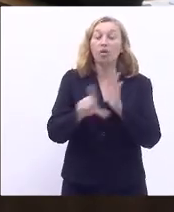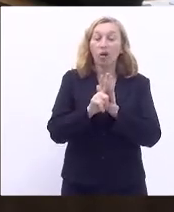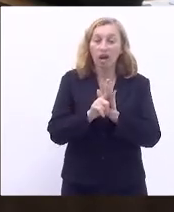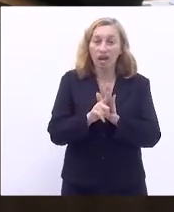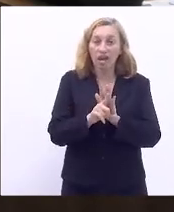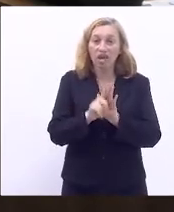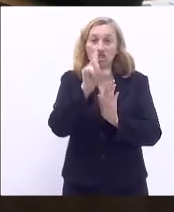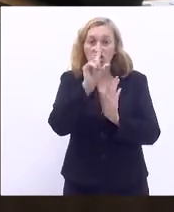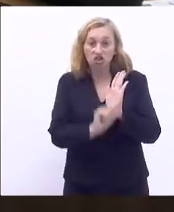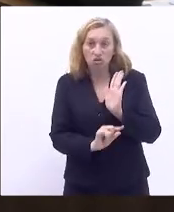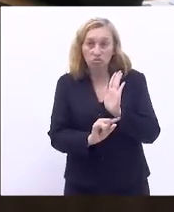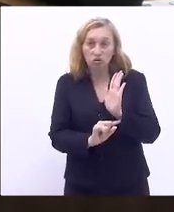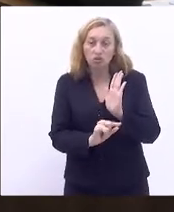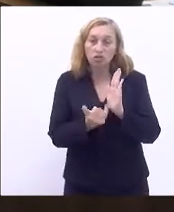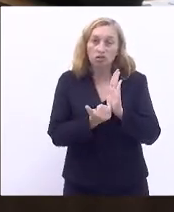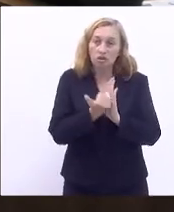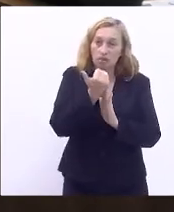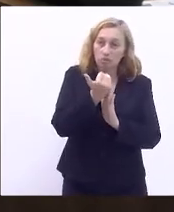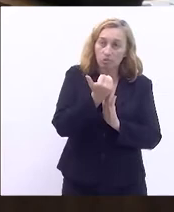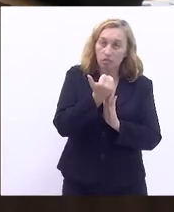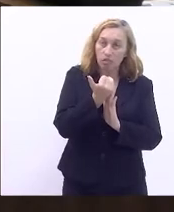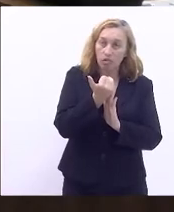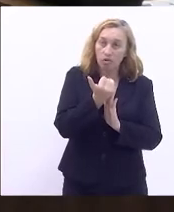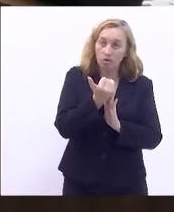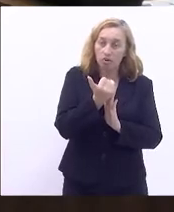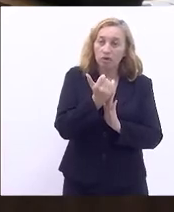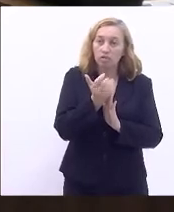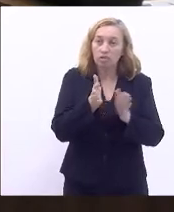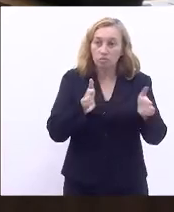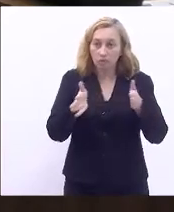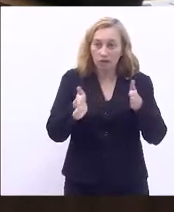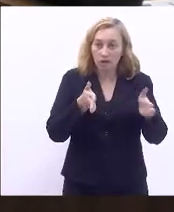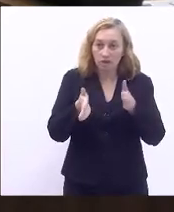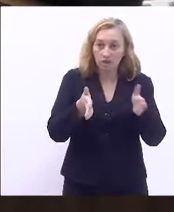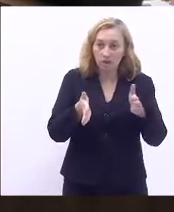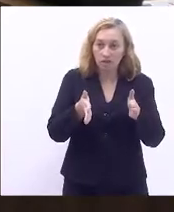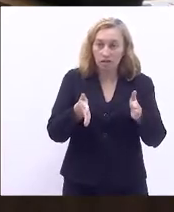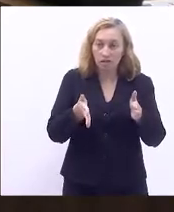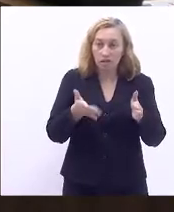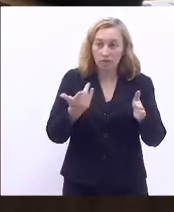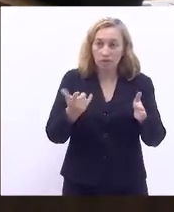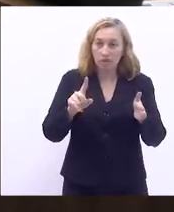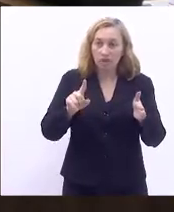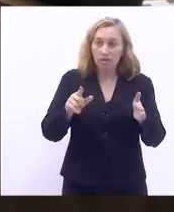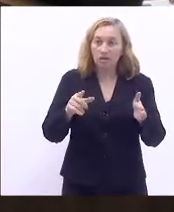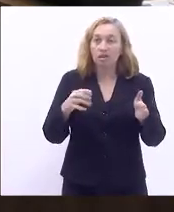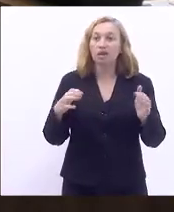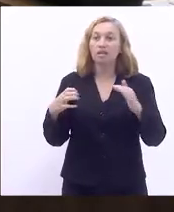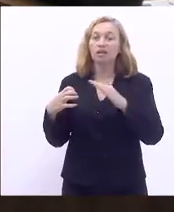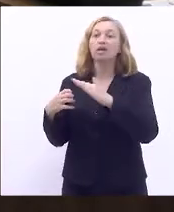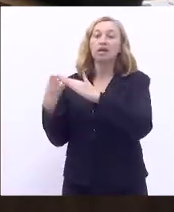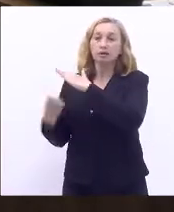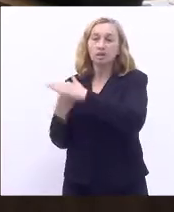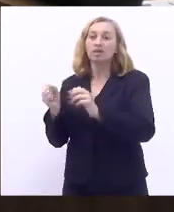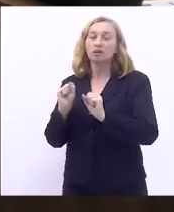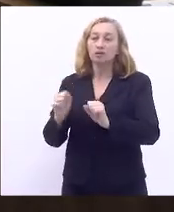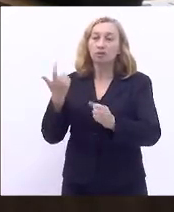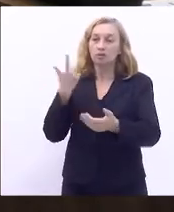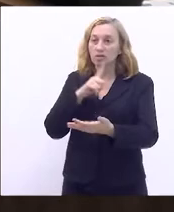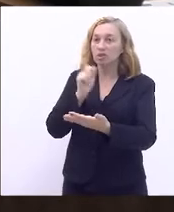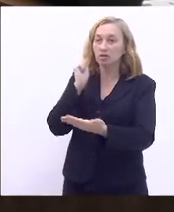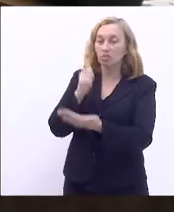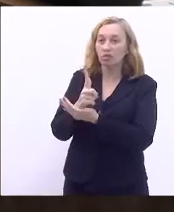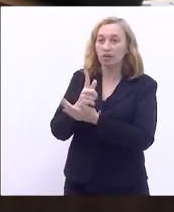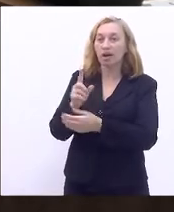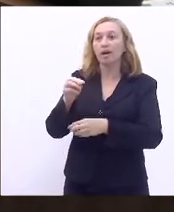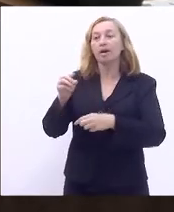que diminui os impostos durante um período para que a Térmio possa comprar máquinas, dentre outras coisas. O